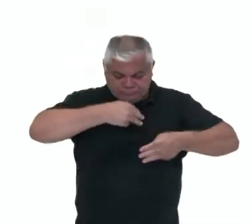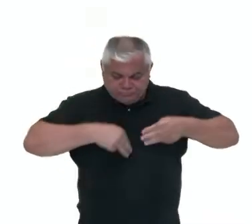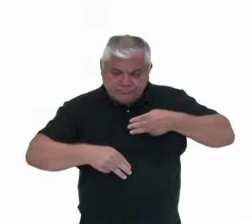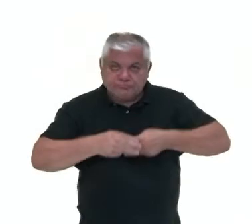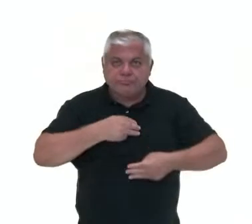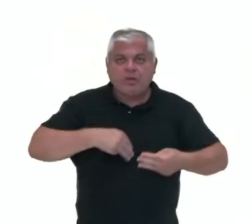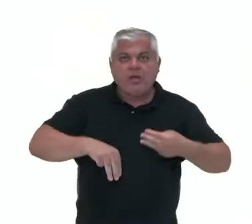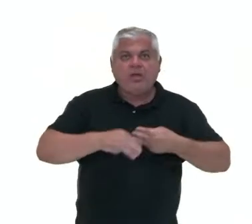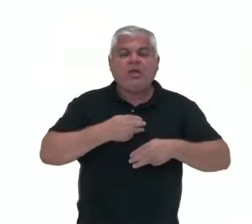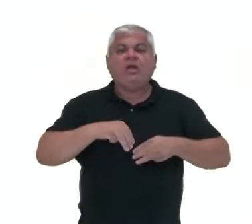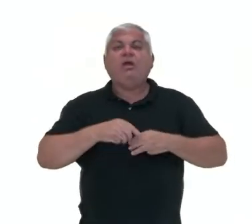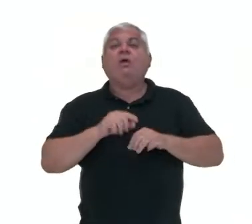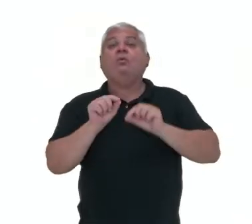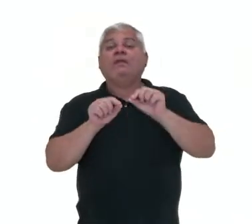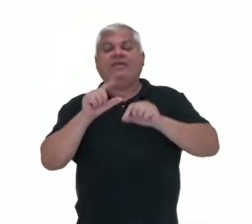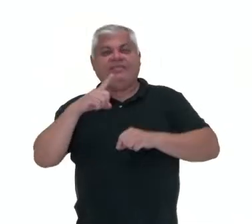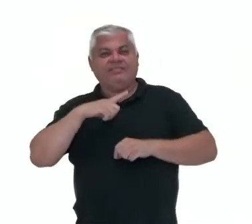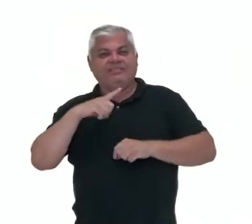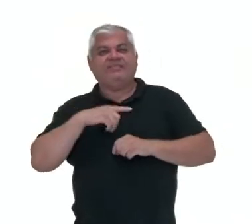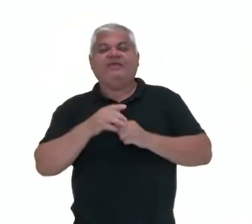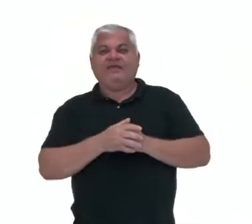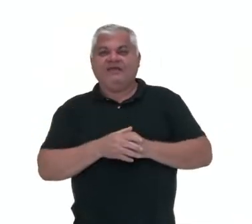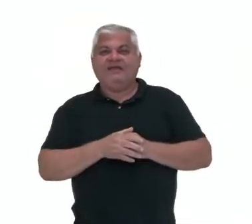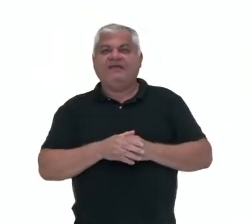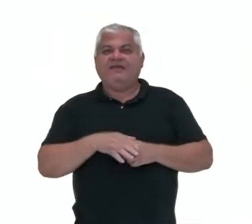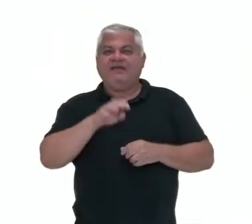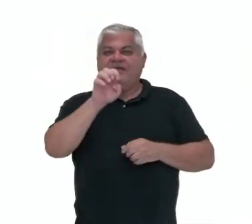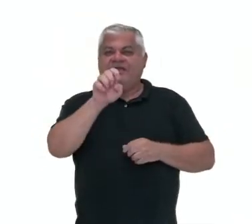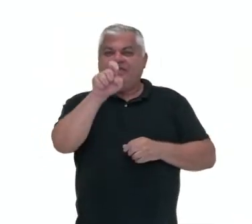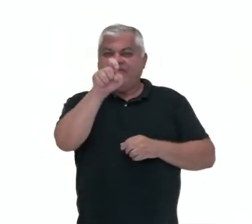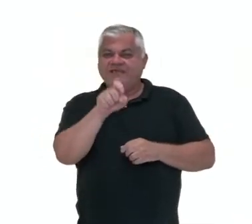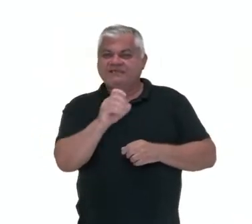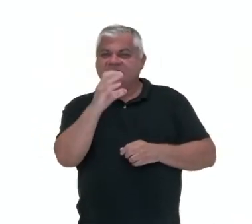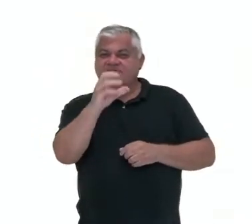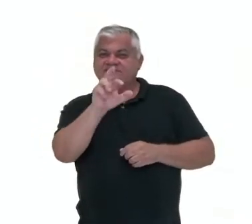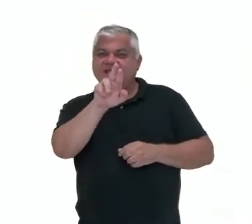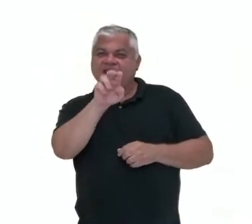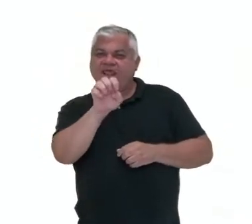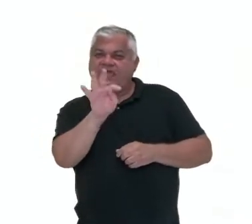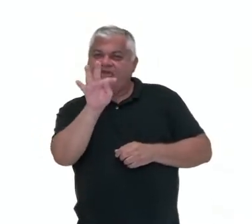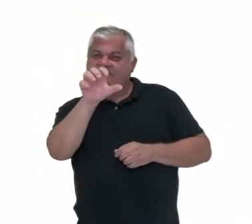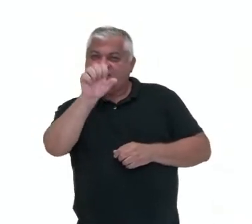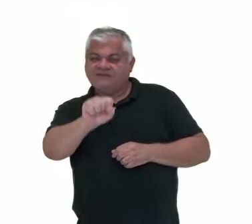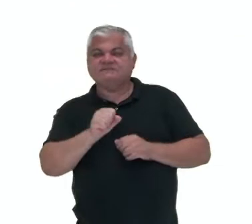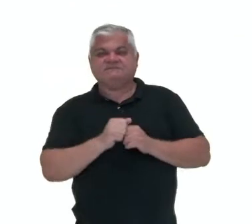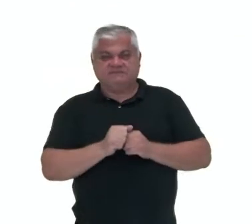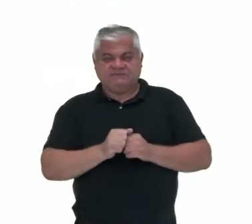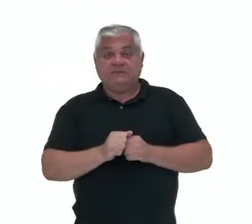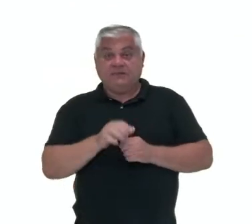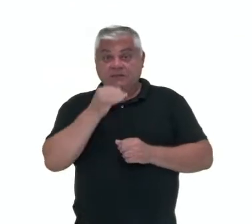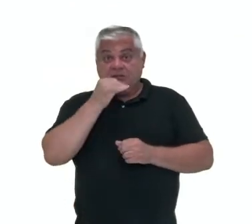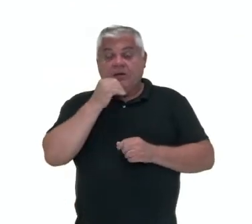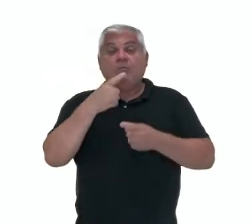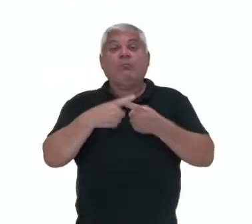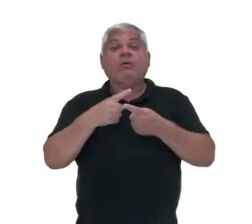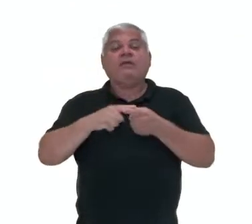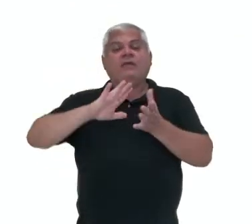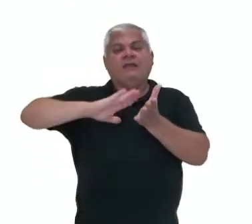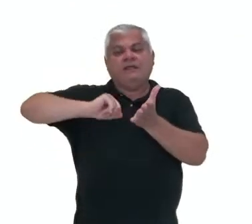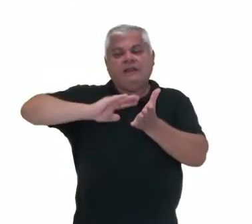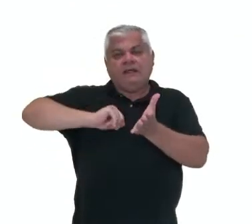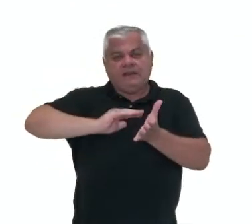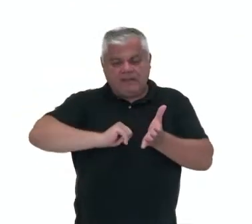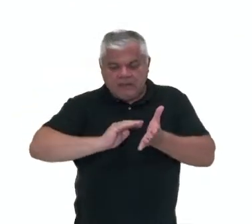celulares nós chamamos de excretas e o processo de